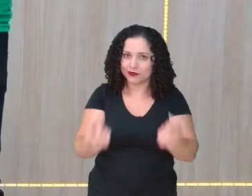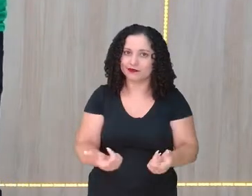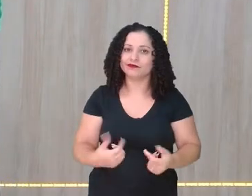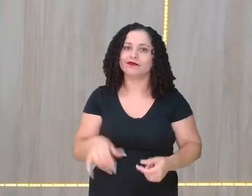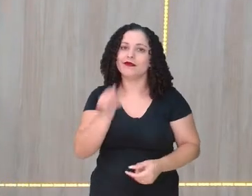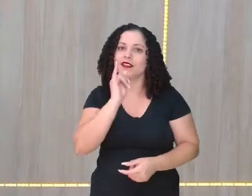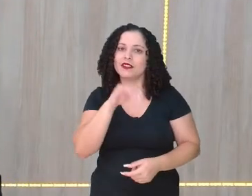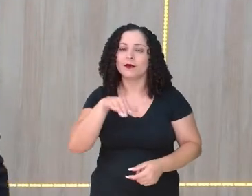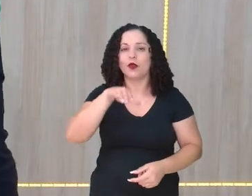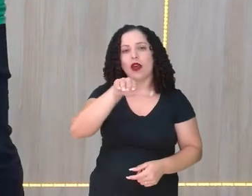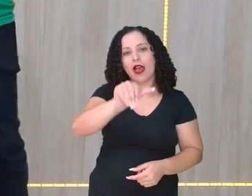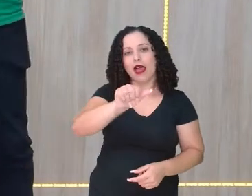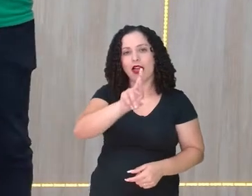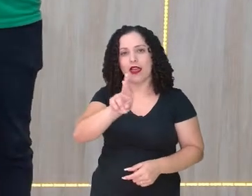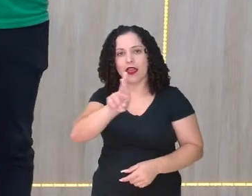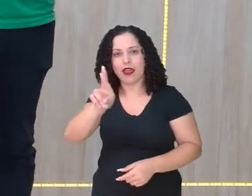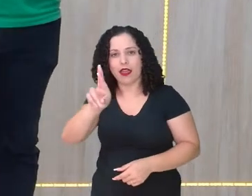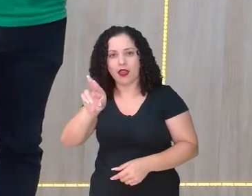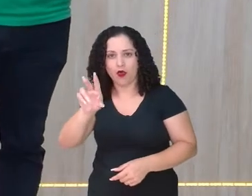Arruda from